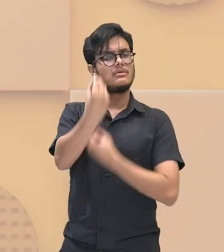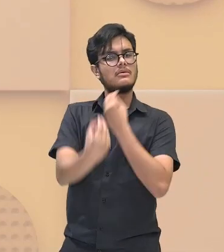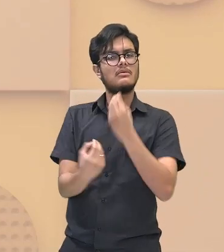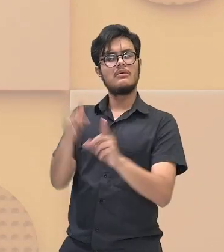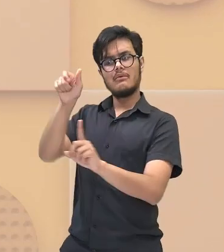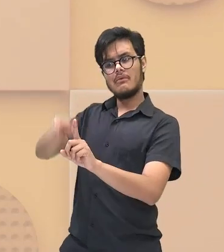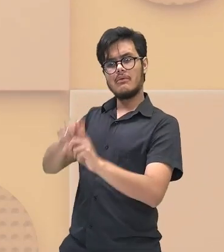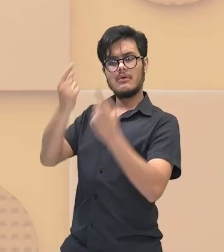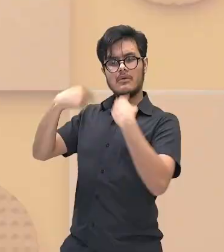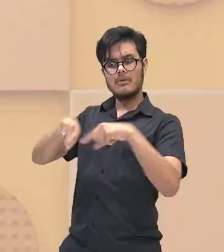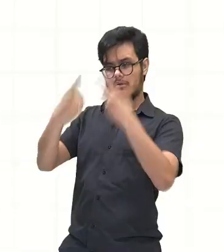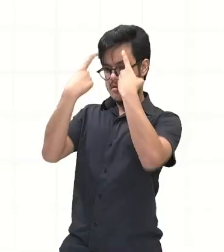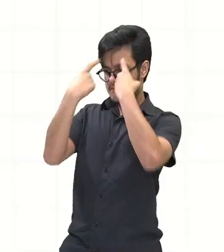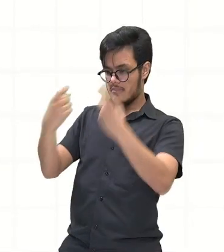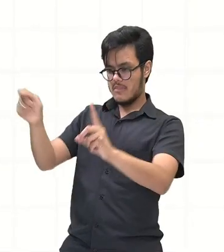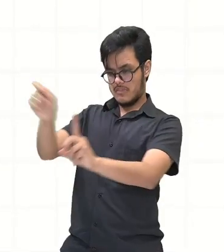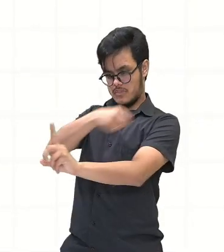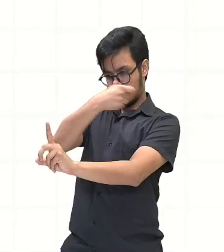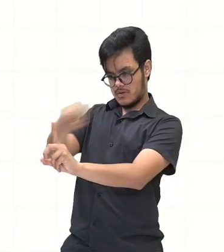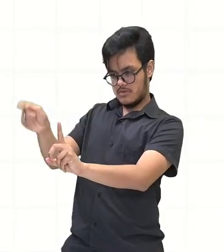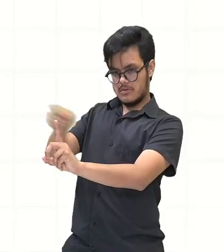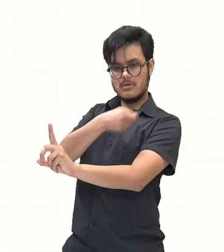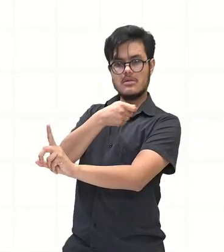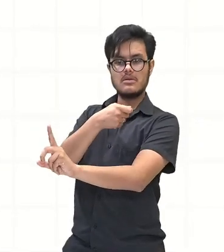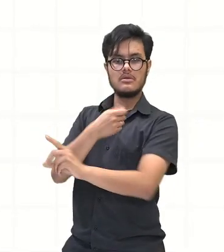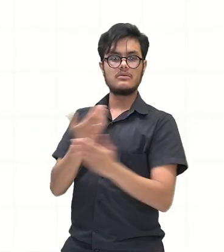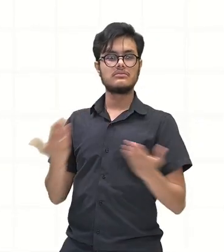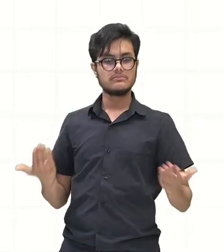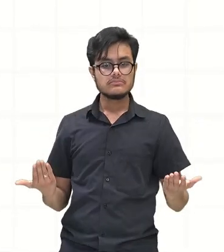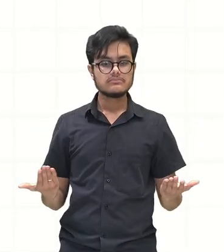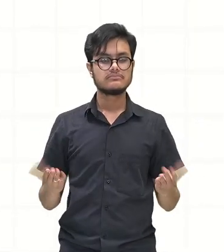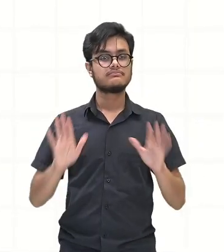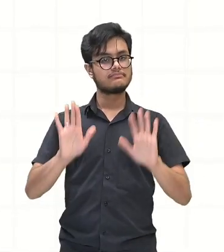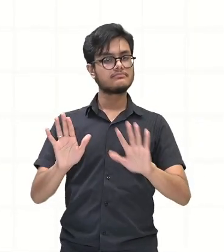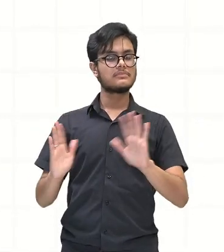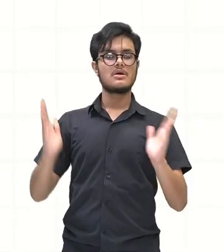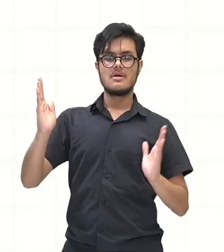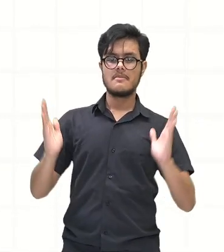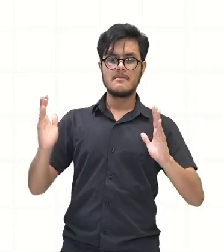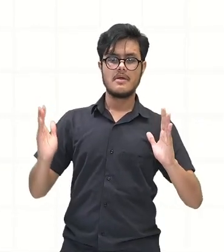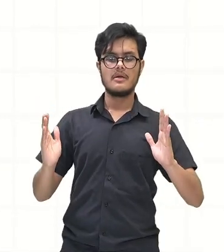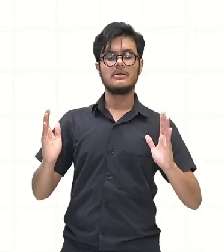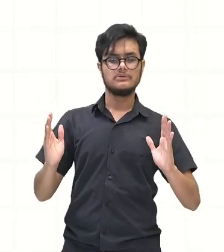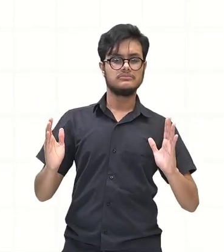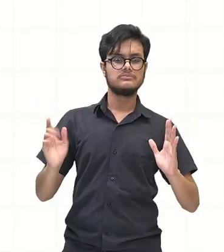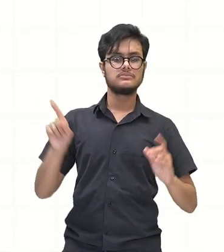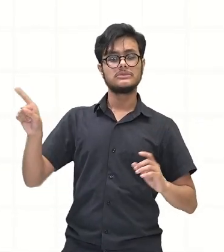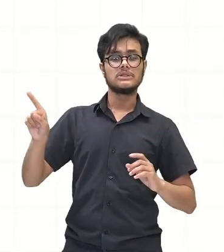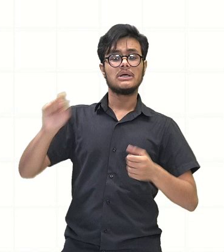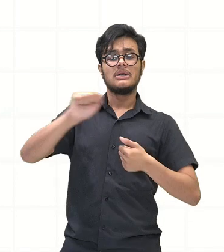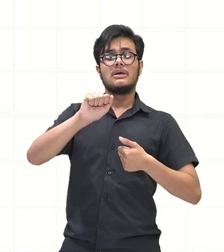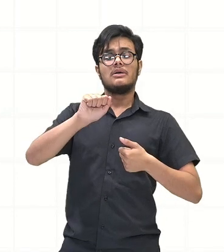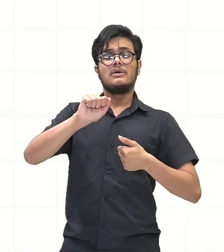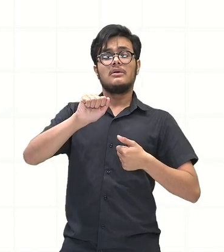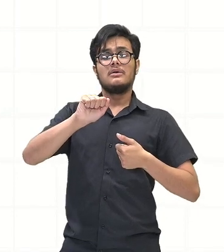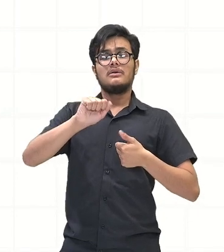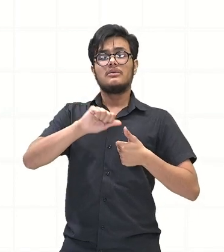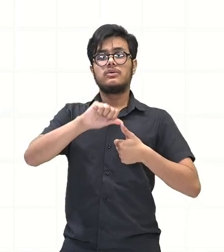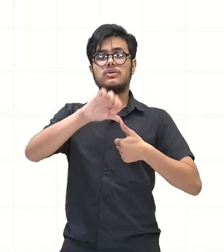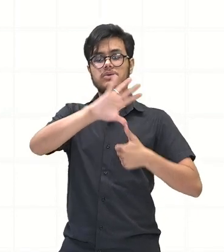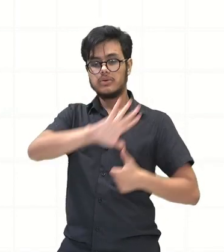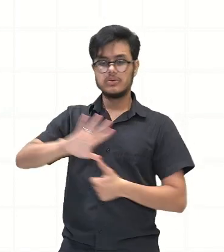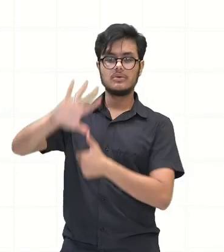maus tratos aos nativos americanos. Então, no contexto aqui do continente americano, nós vamos observar que vai